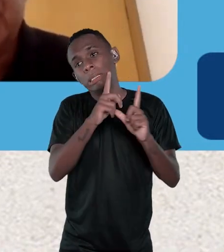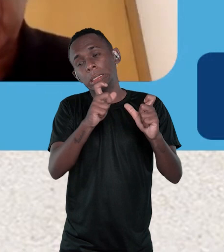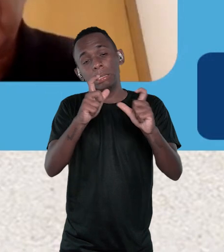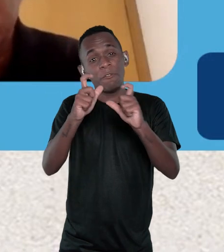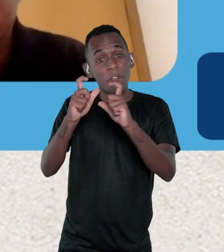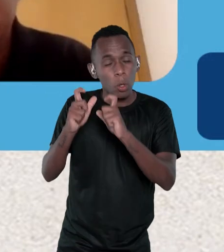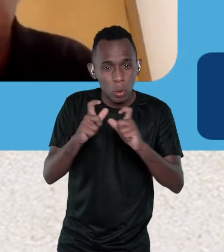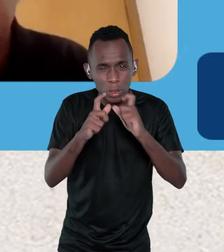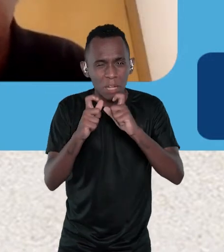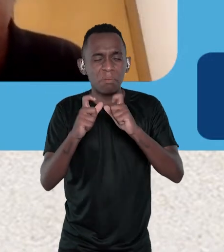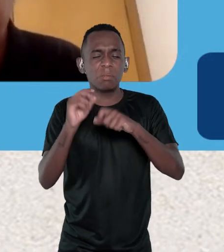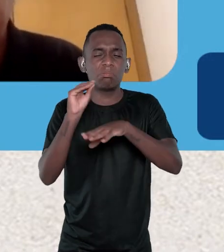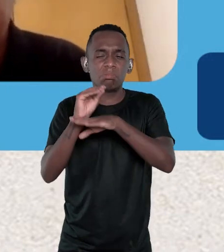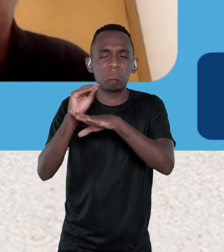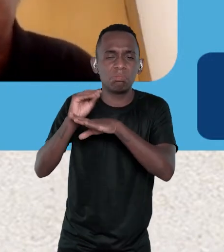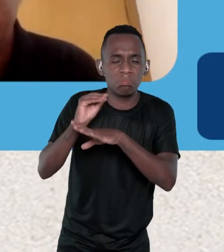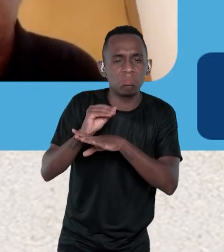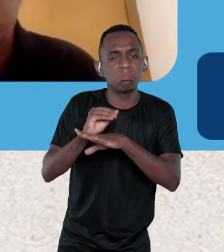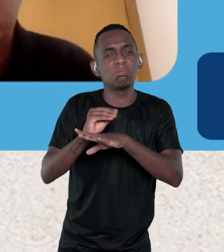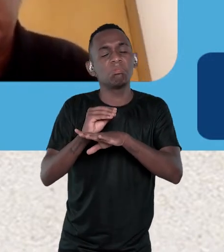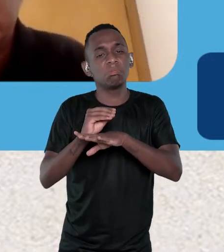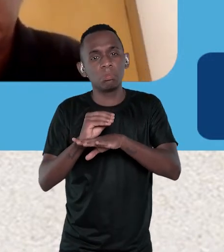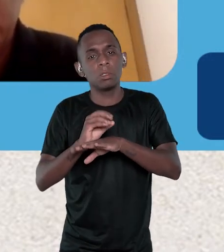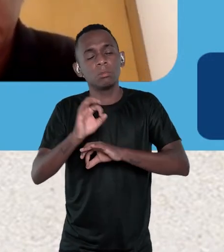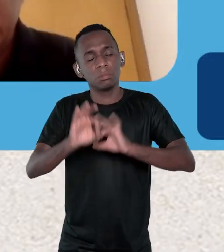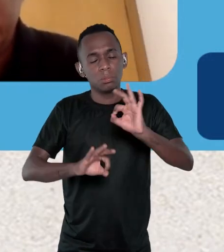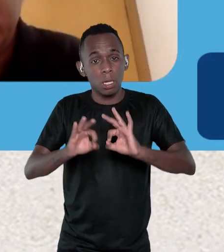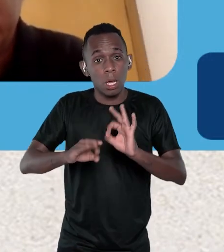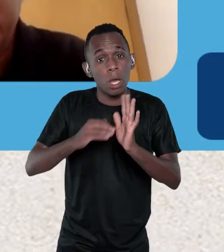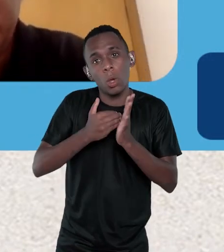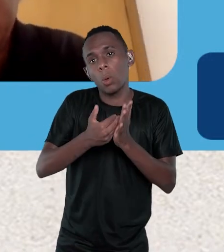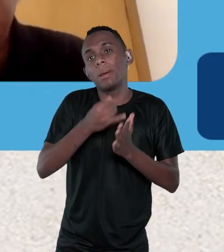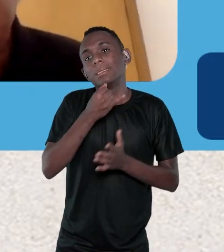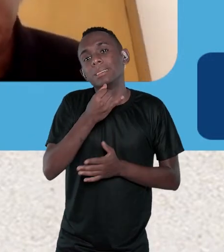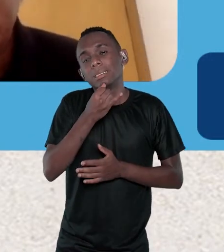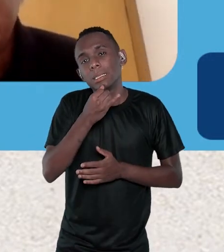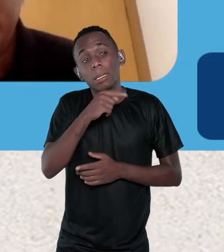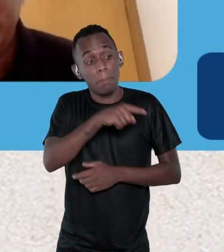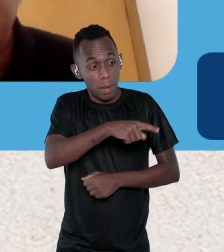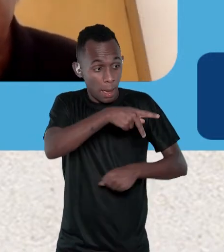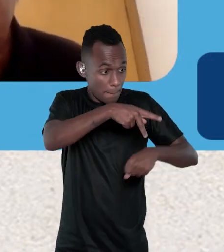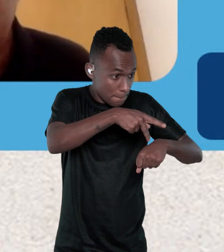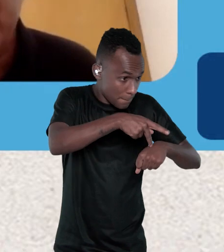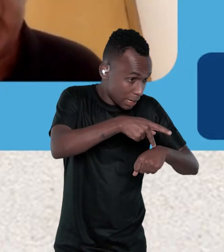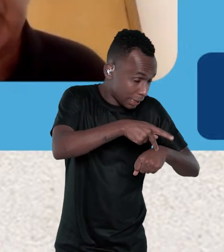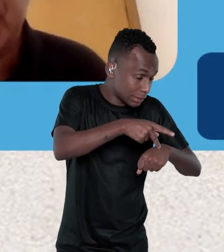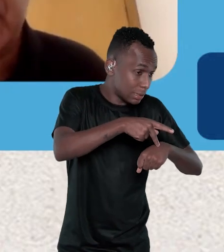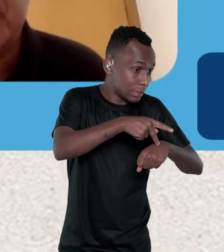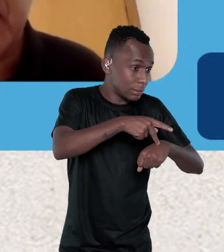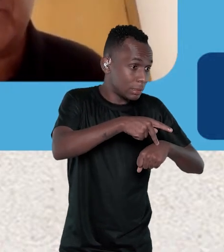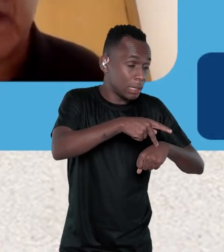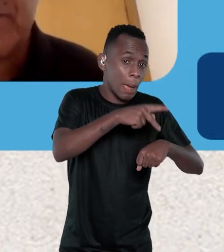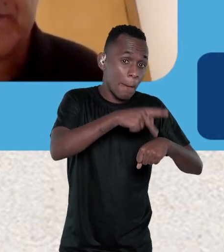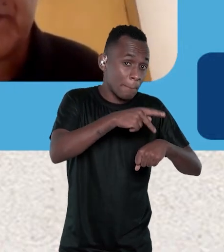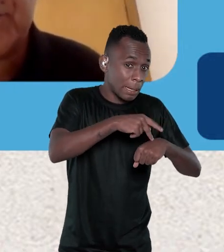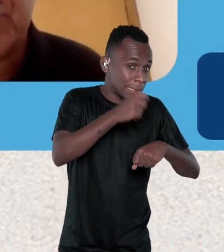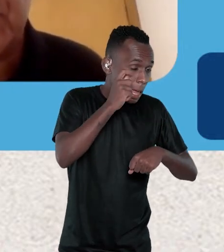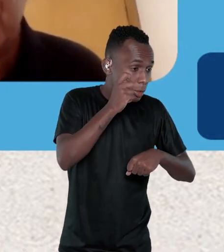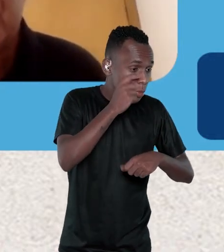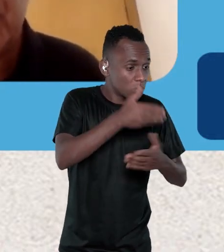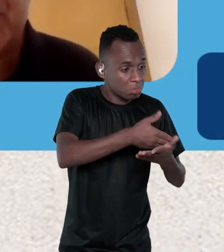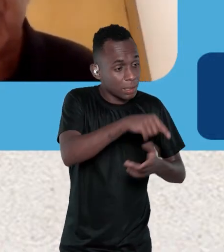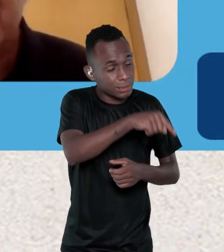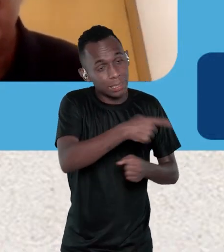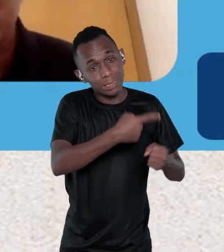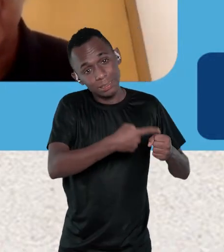E ele é um trabalho assim, né, uma fotografia muito bem cuidada, e ele começa, por exemplo, lá em Pedra